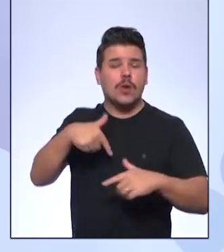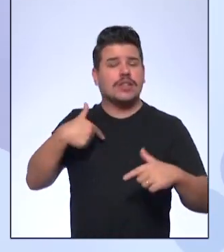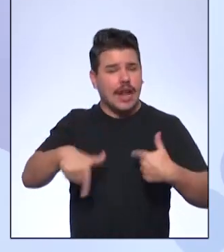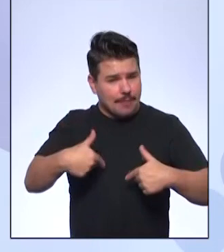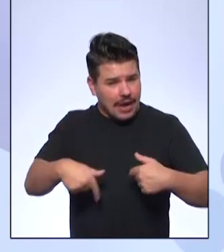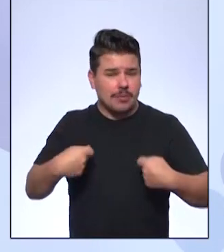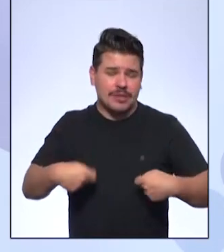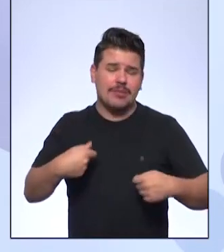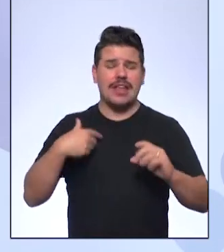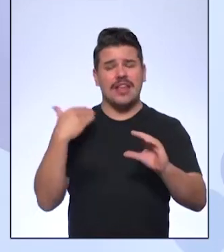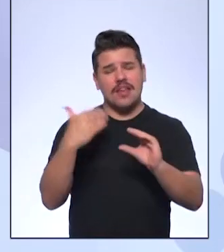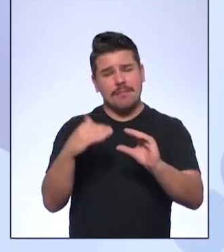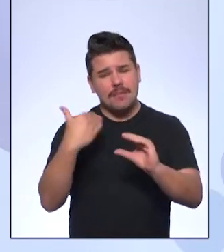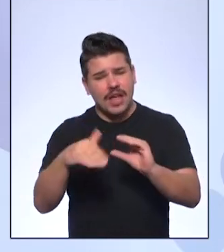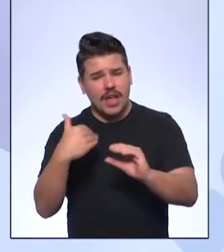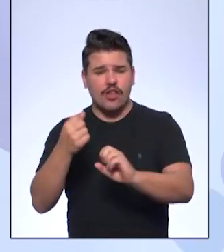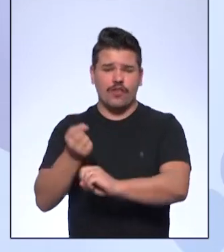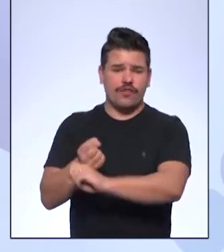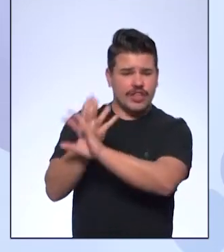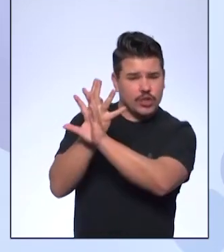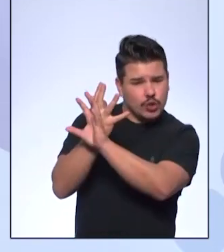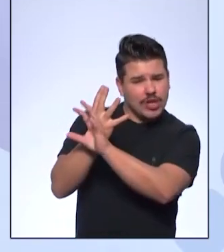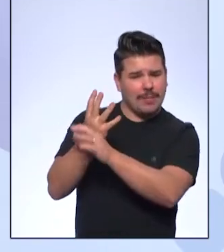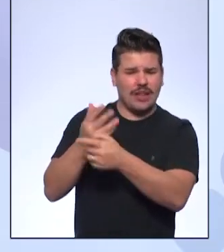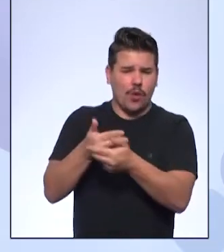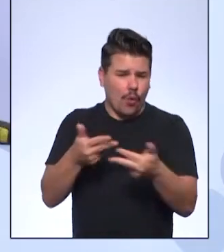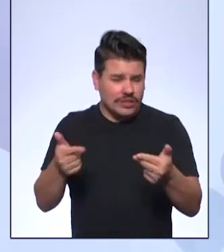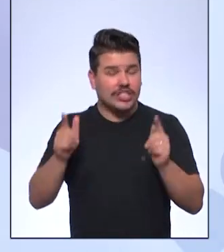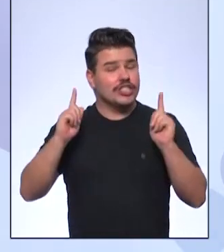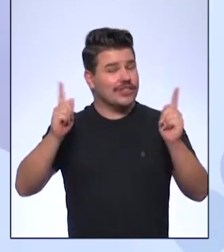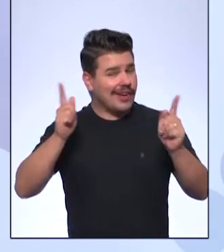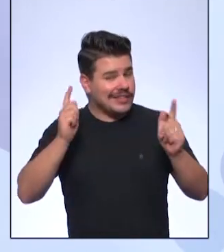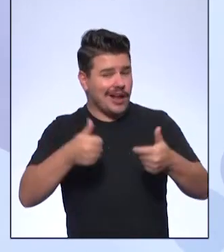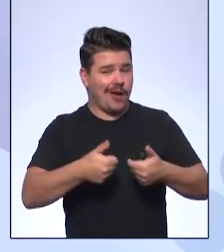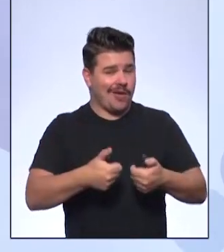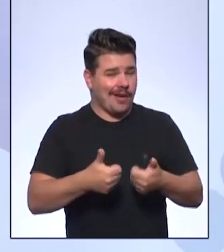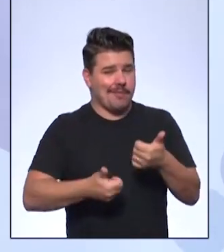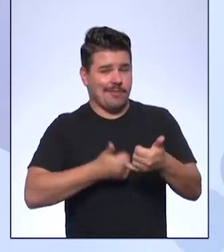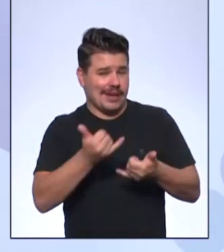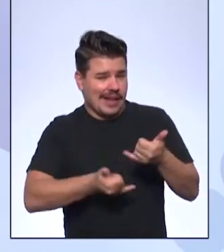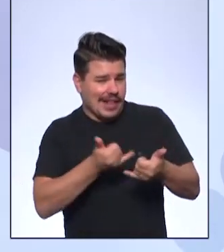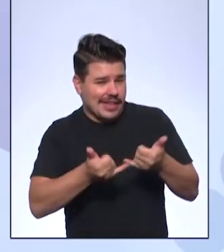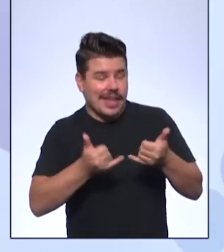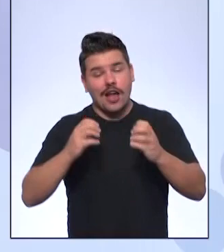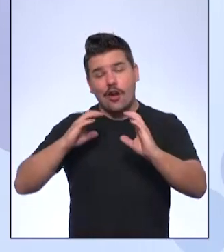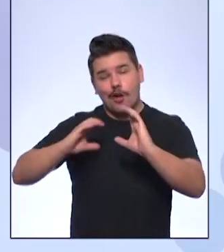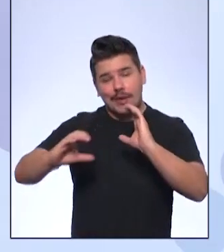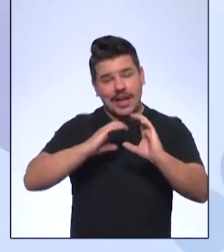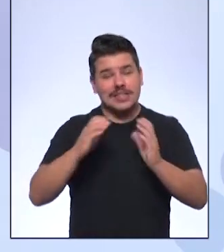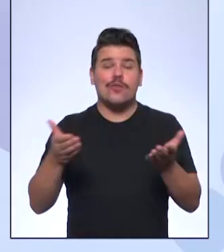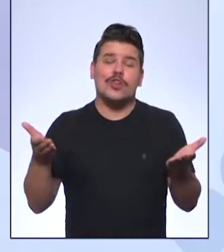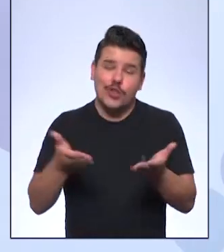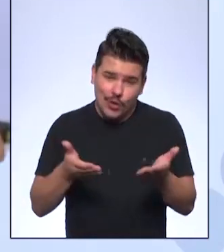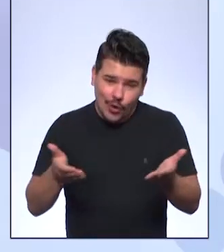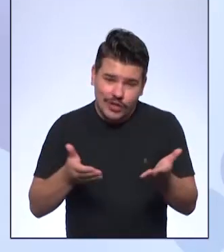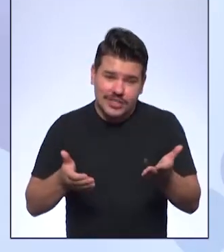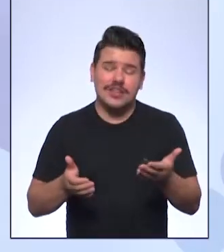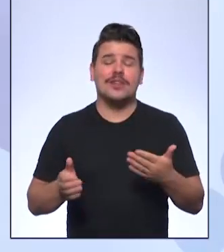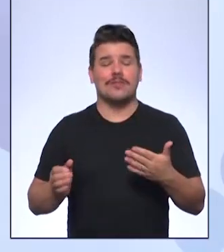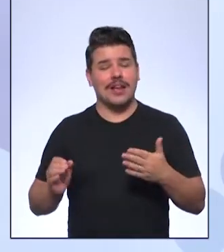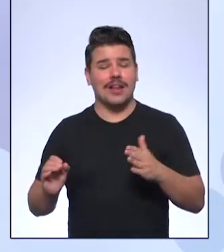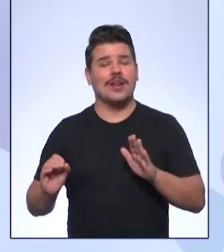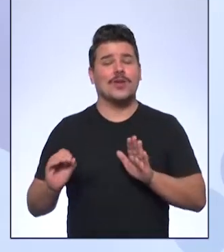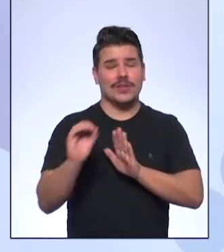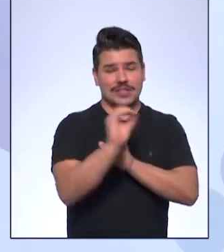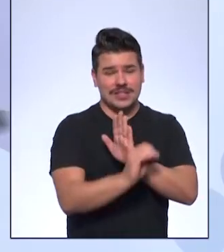chamada, é isso, é aquilo. Tem a diversão para a gente se comunicar e hoje a gente também para assistir as aulas do Centro de Mídias, porque alguns de vocês estão na